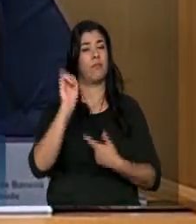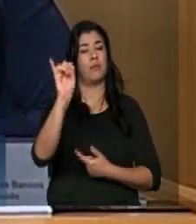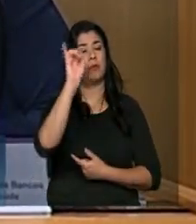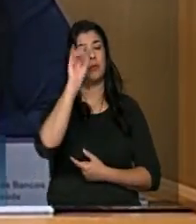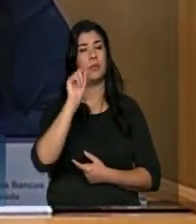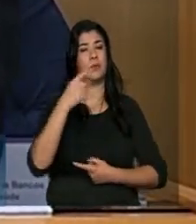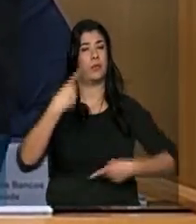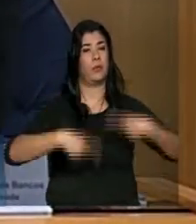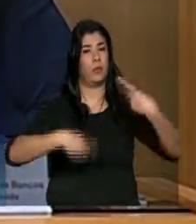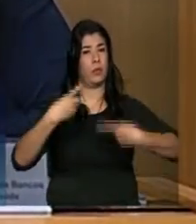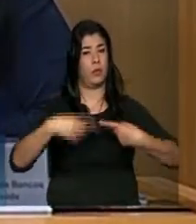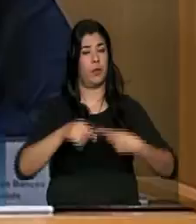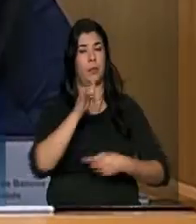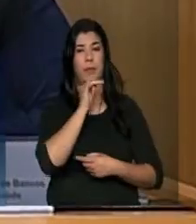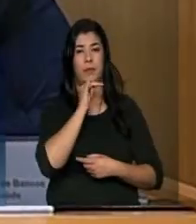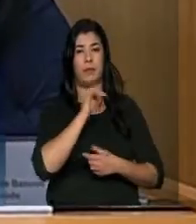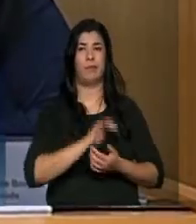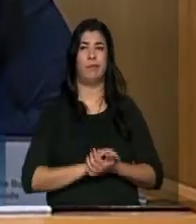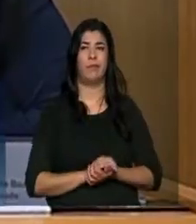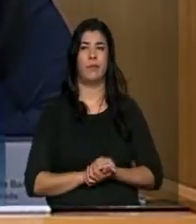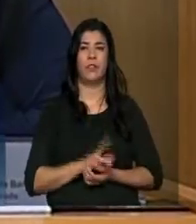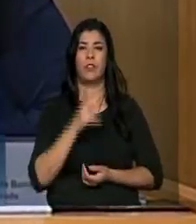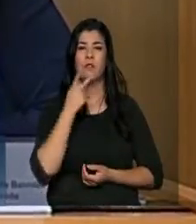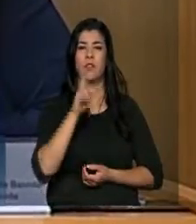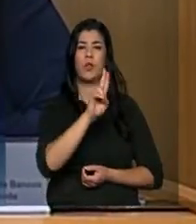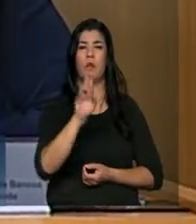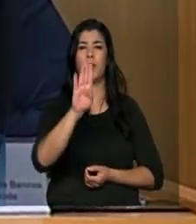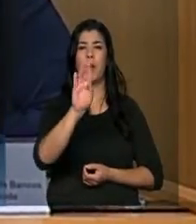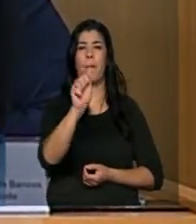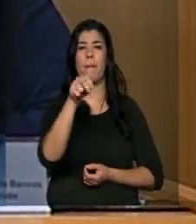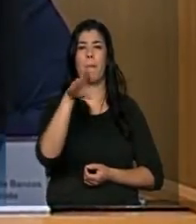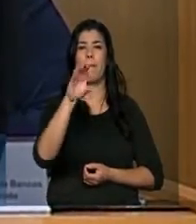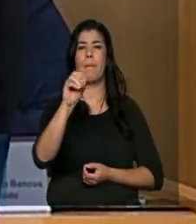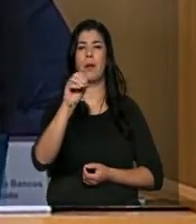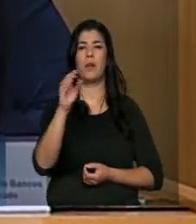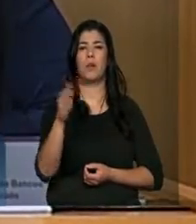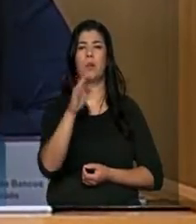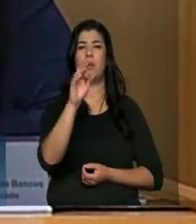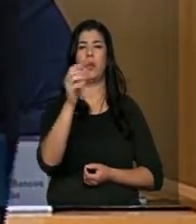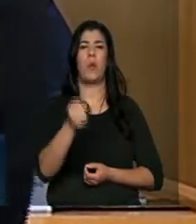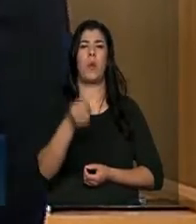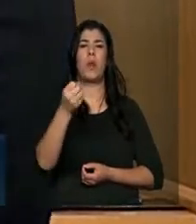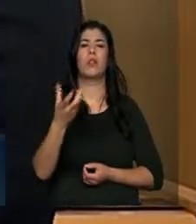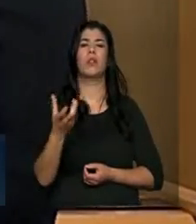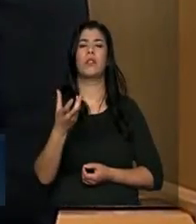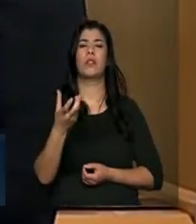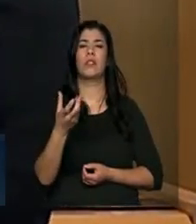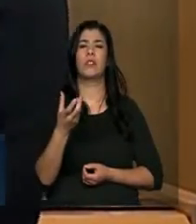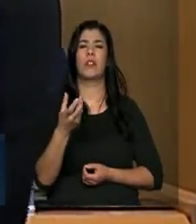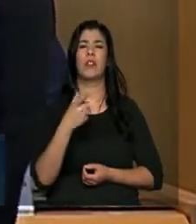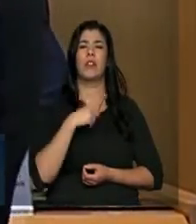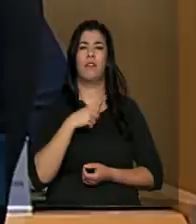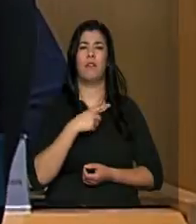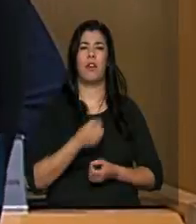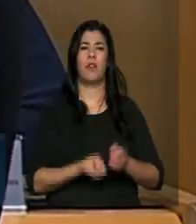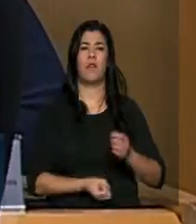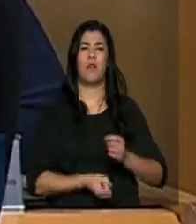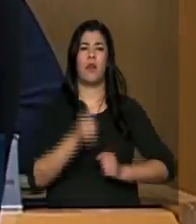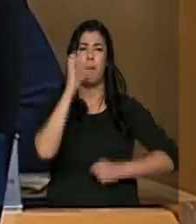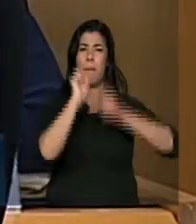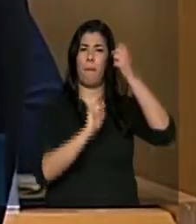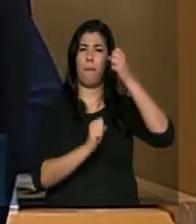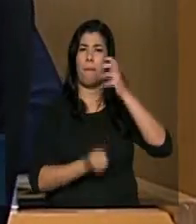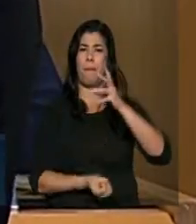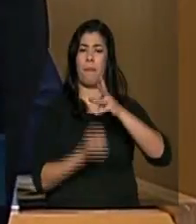sempre discutindo. Quando a gente fala em banco de leite, as pessoas logo pensam no aspecto de produção, né, com qualidade,